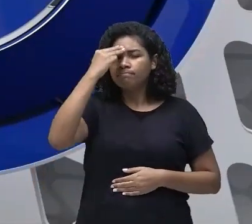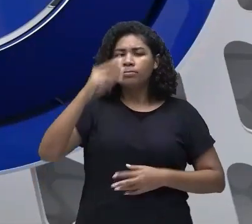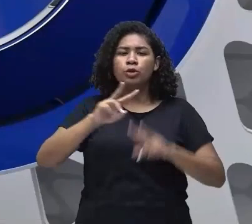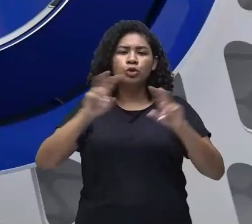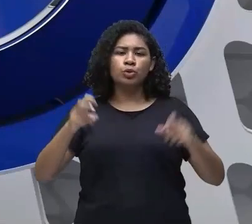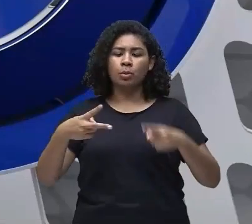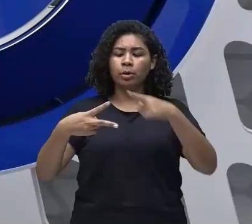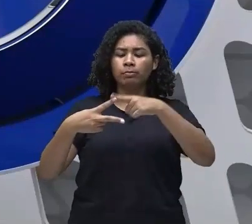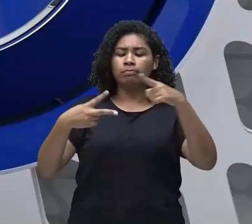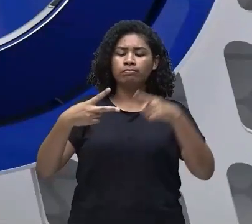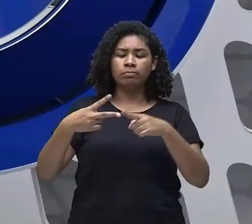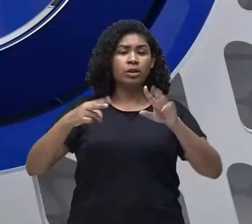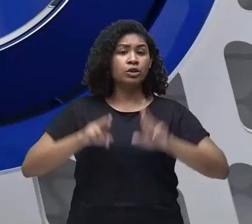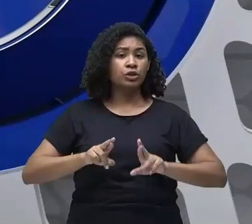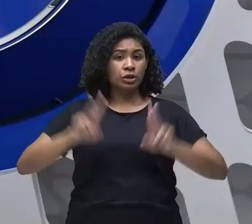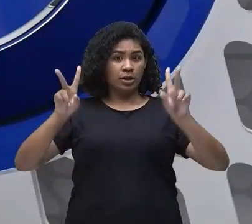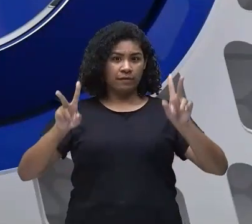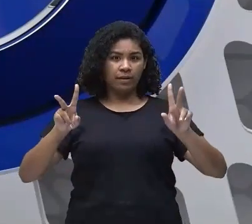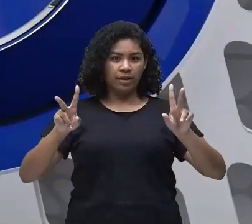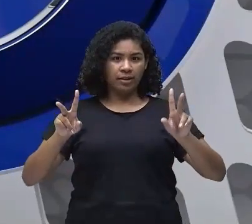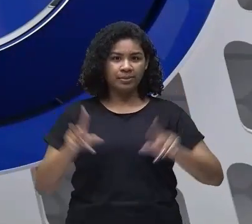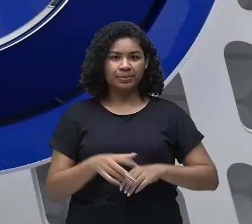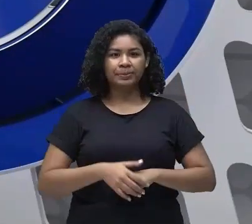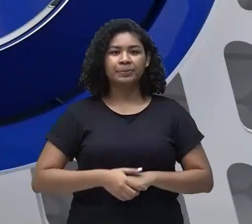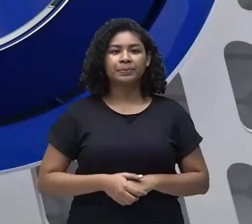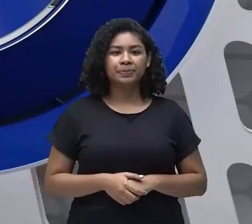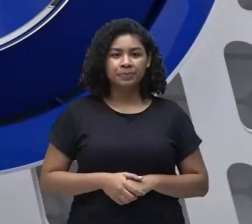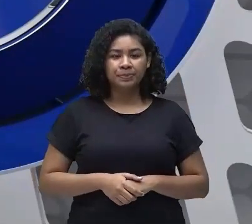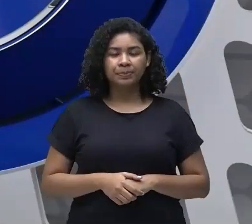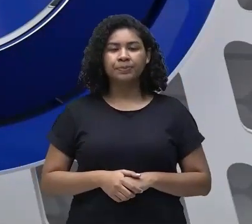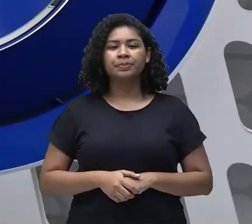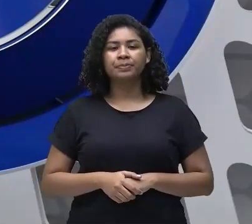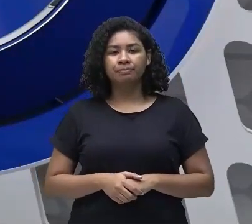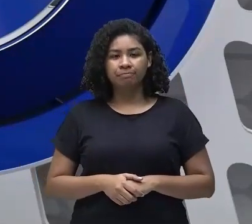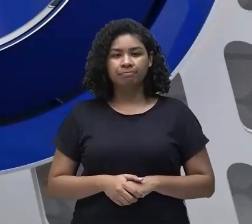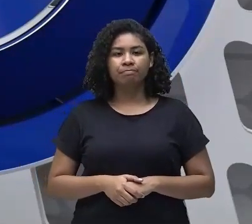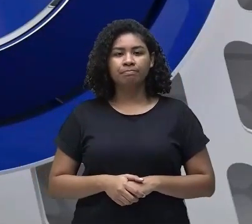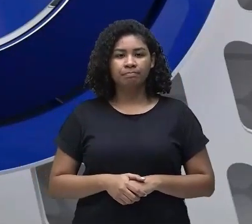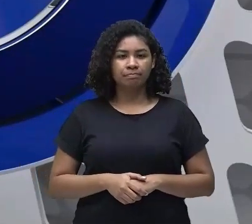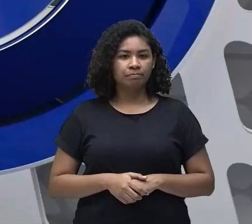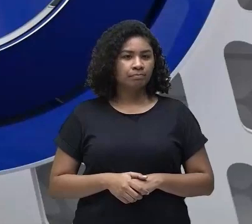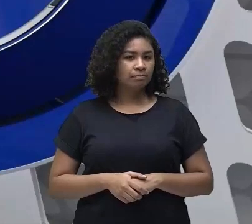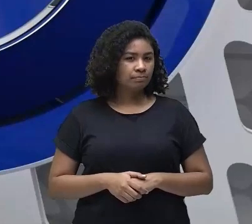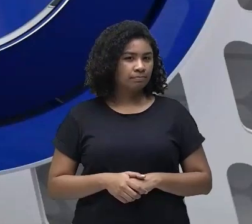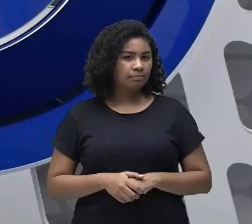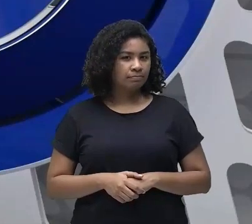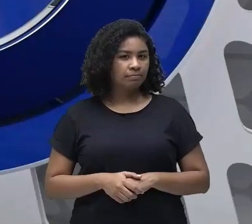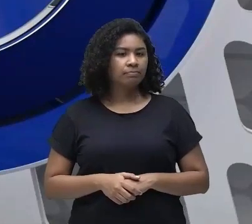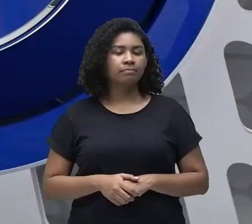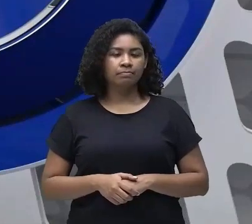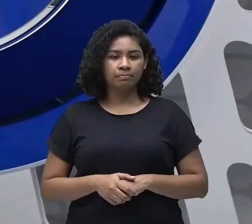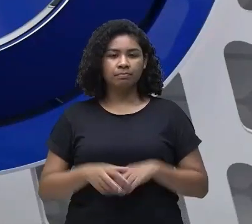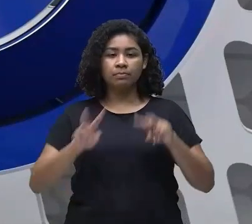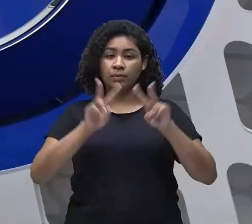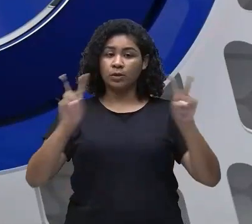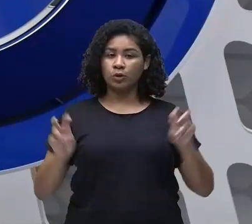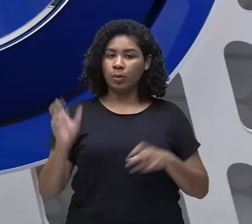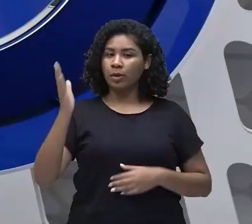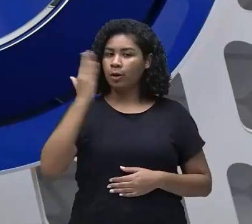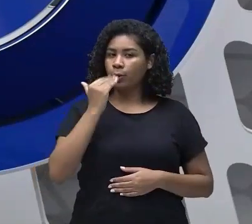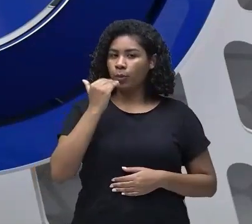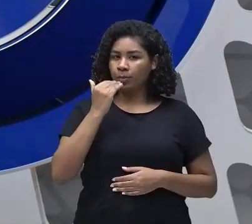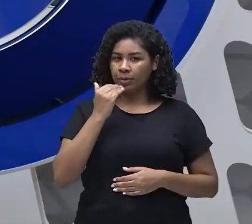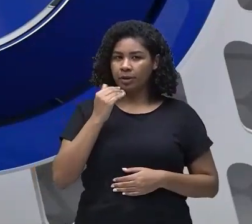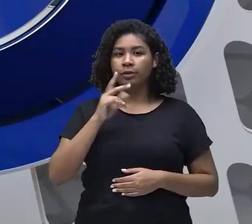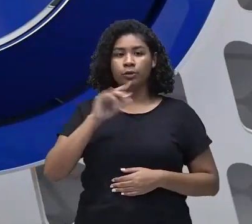diferença desses duas classificações em relação ao alimento, em gerar